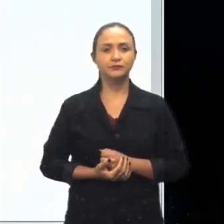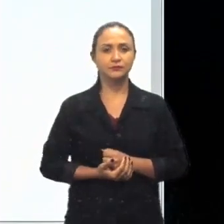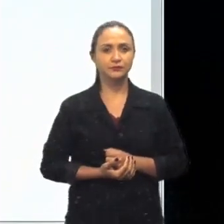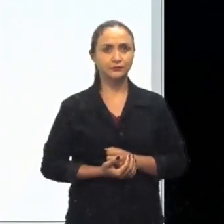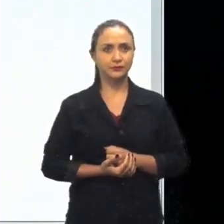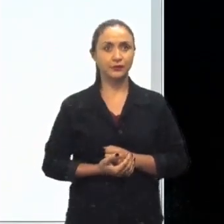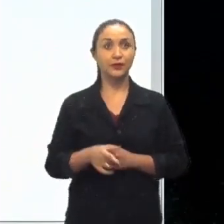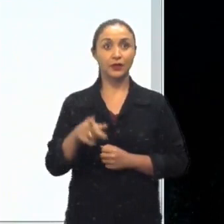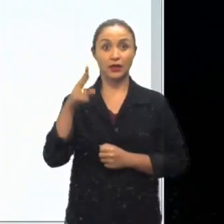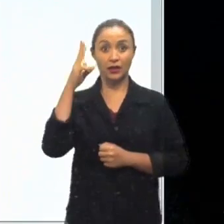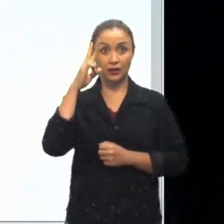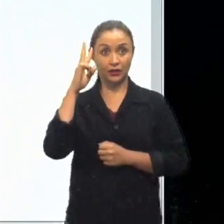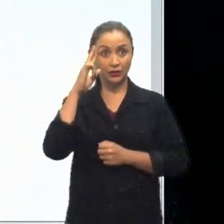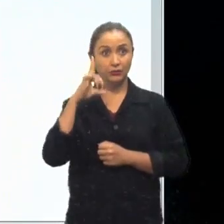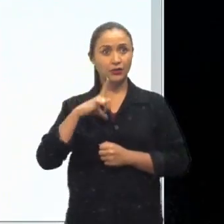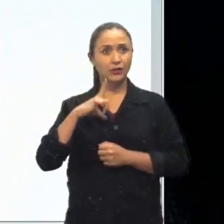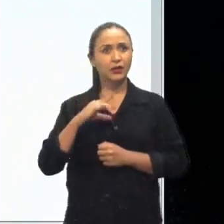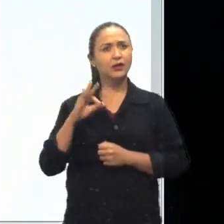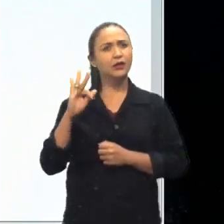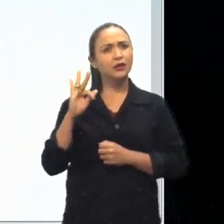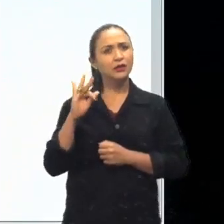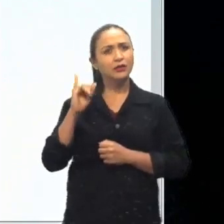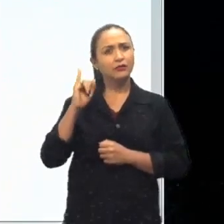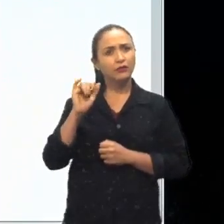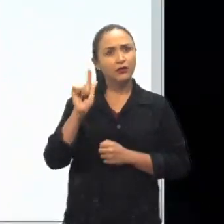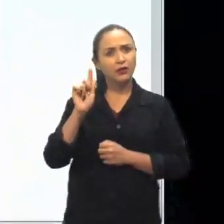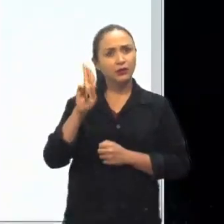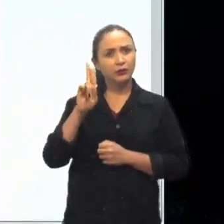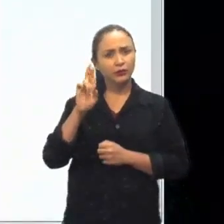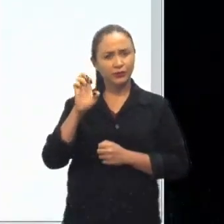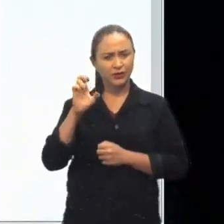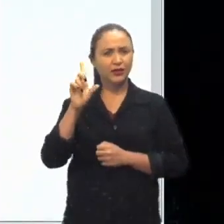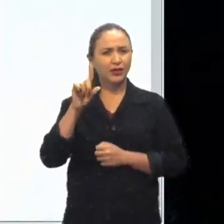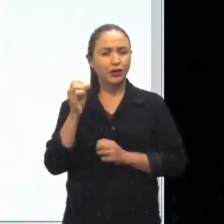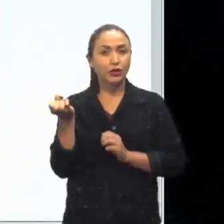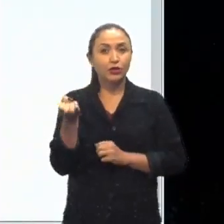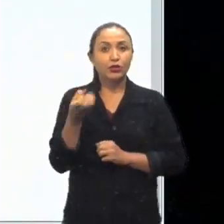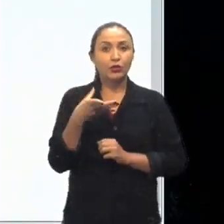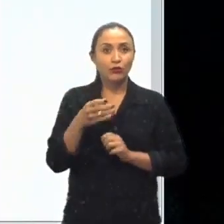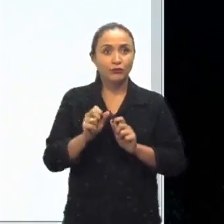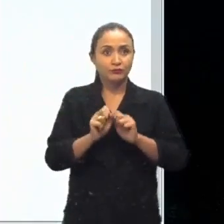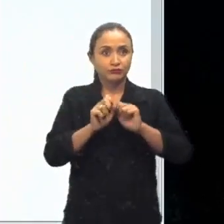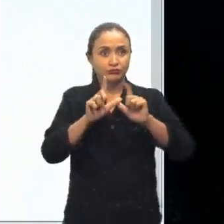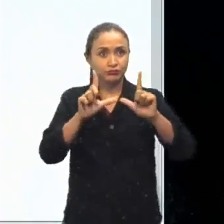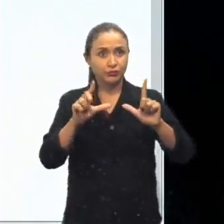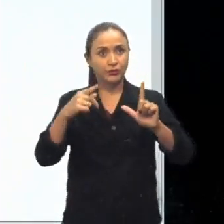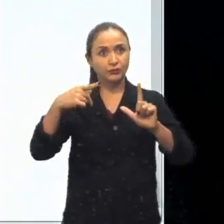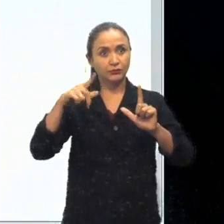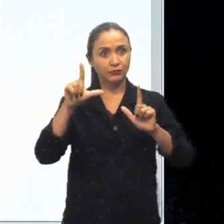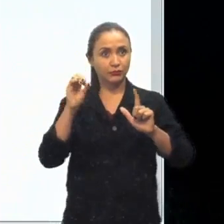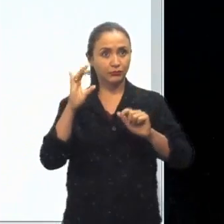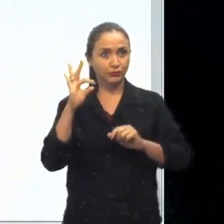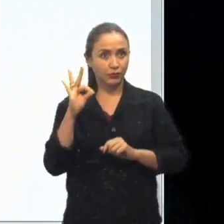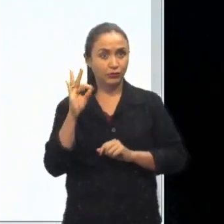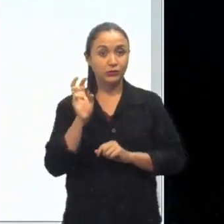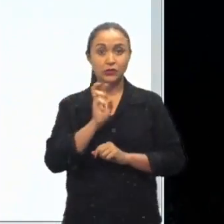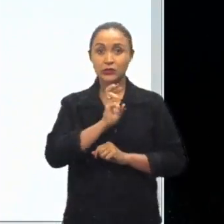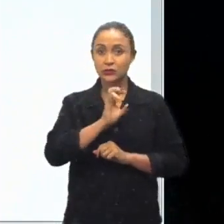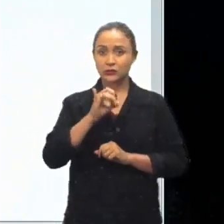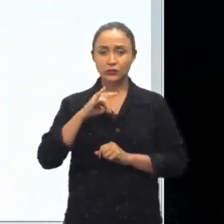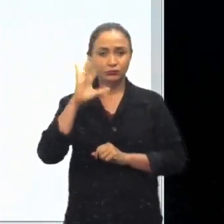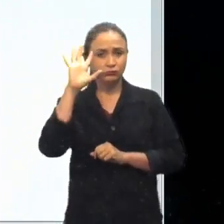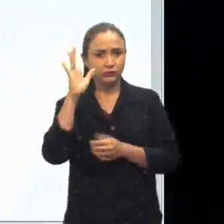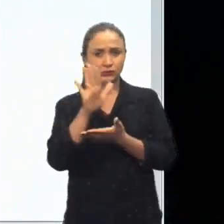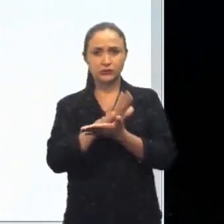Então, aqui, só lembrando, figure abre uma nova figura, plot vai plotar. Se eu não definir